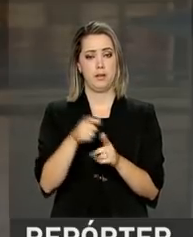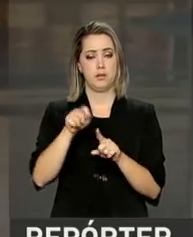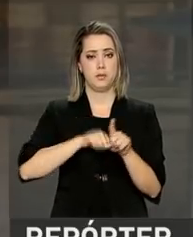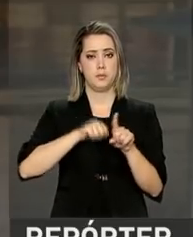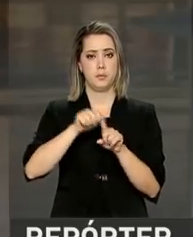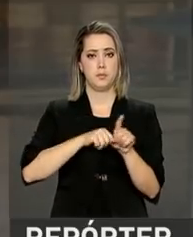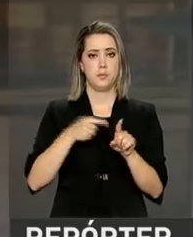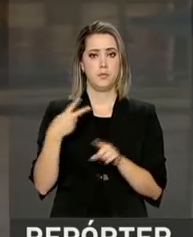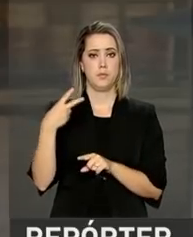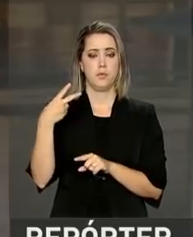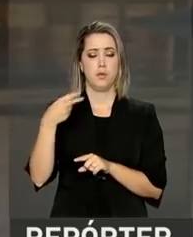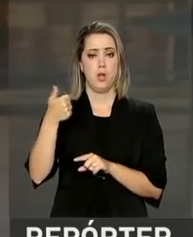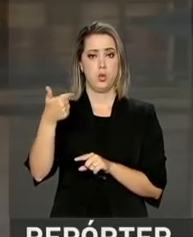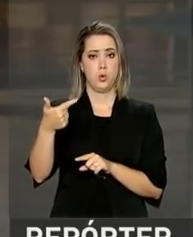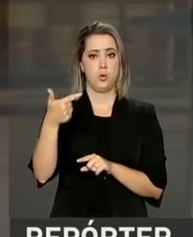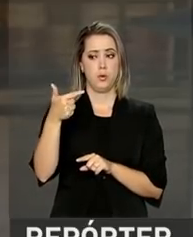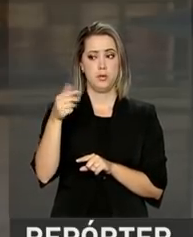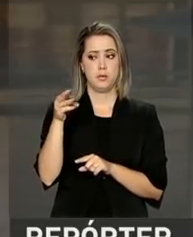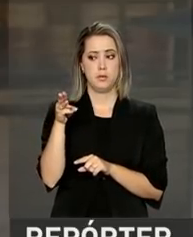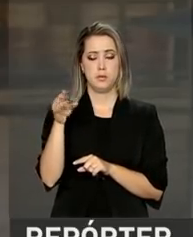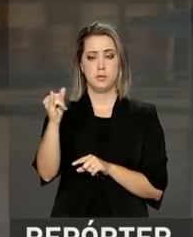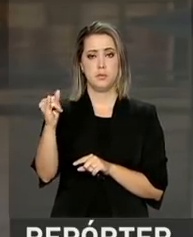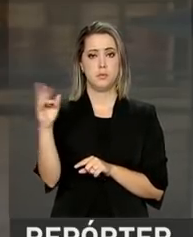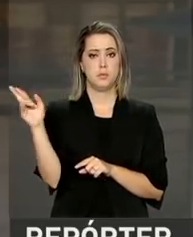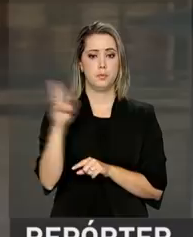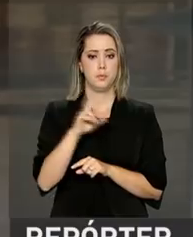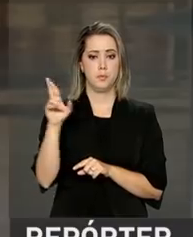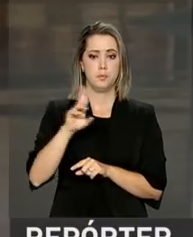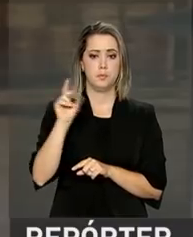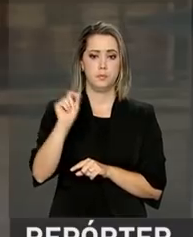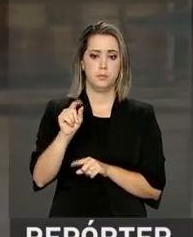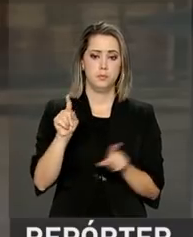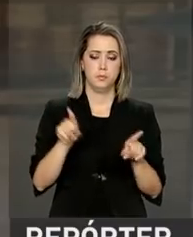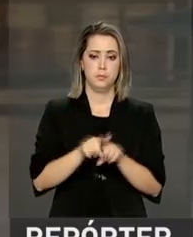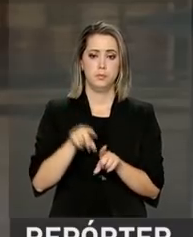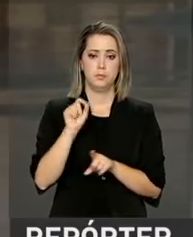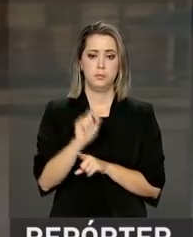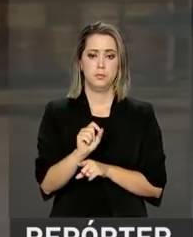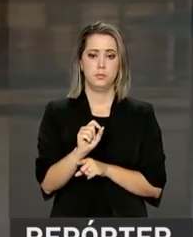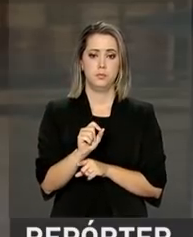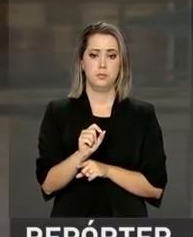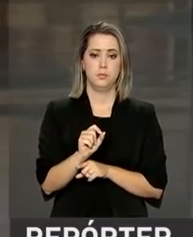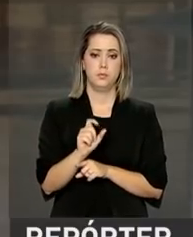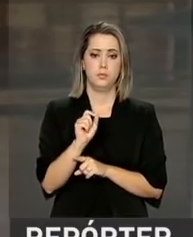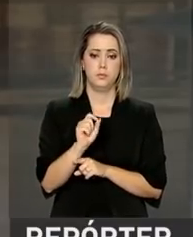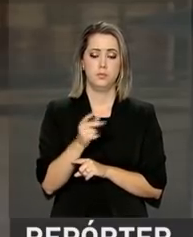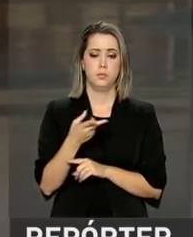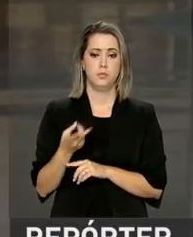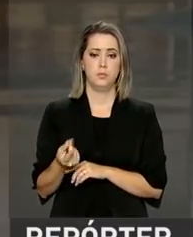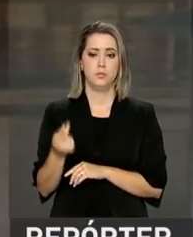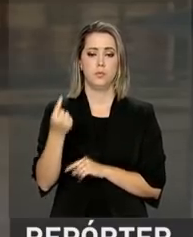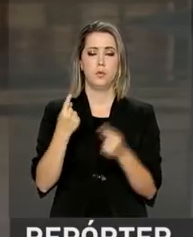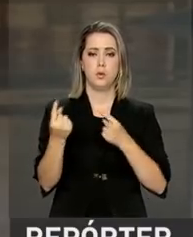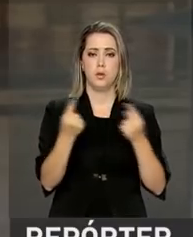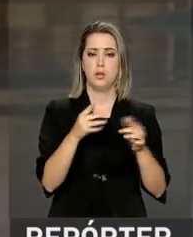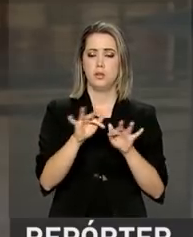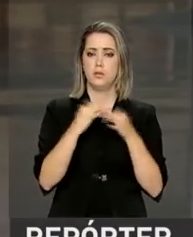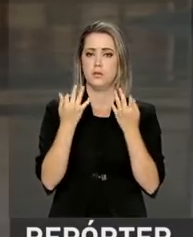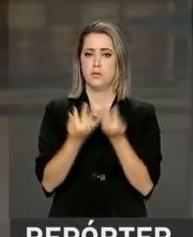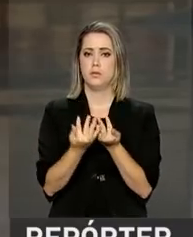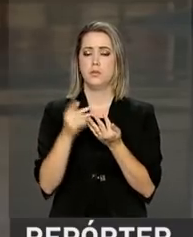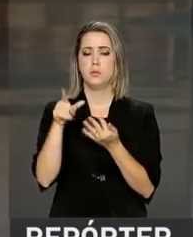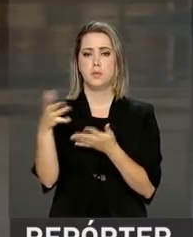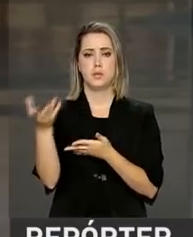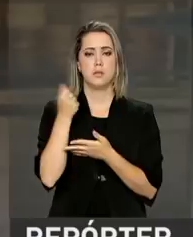cerca de 2 bilhões e 400 milhões de reais. Leandro, o valor que cada família recebe, ele